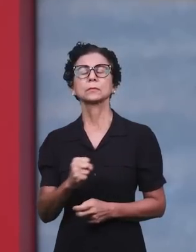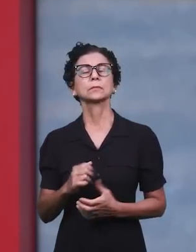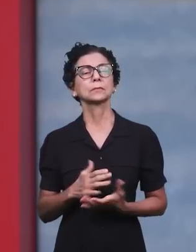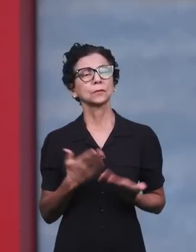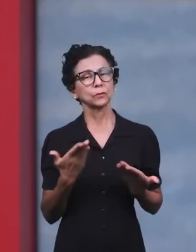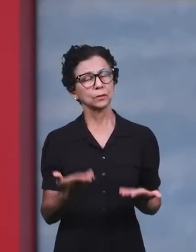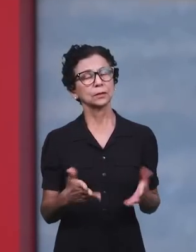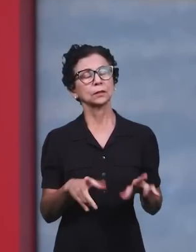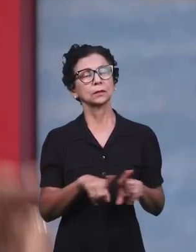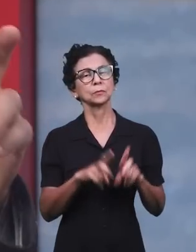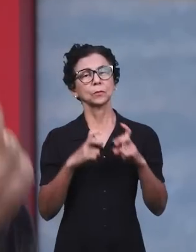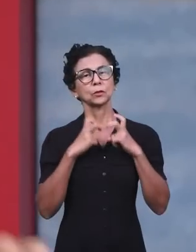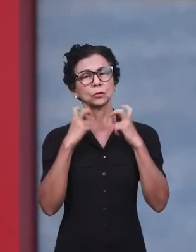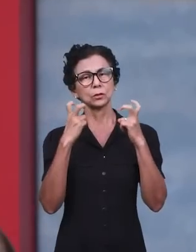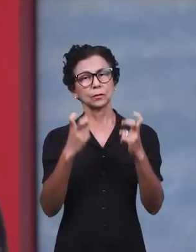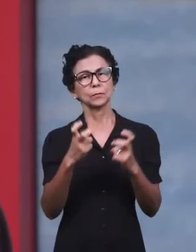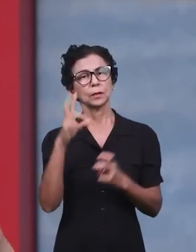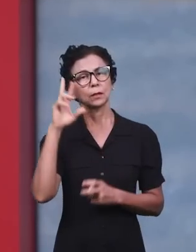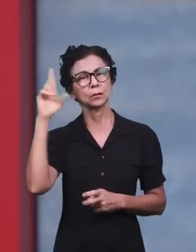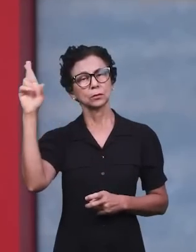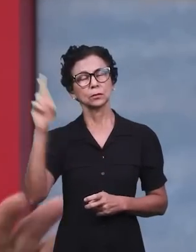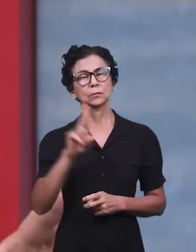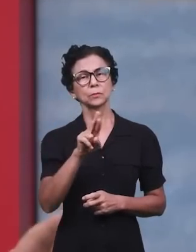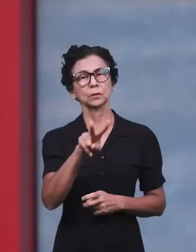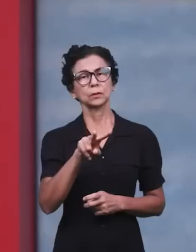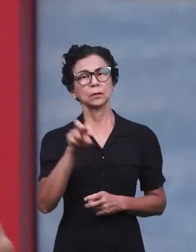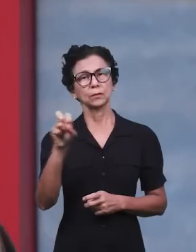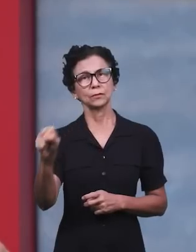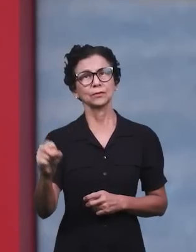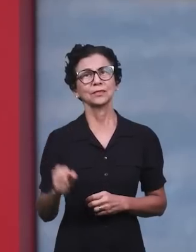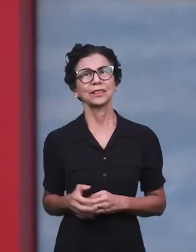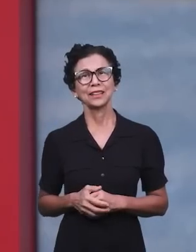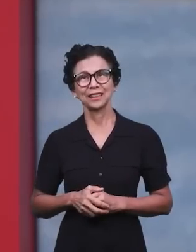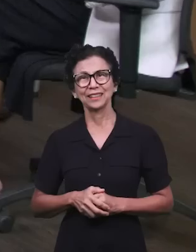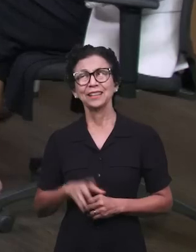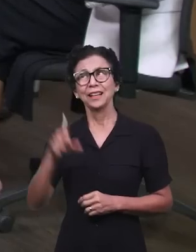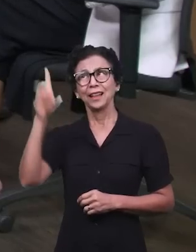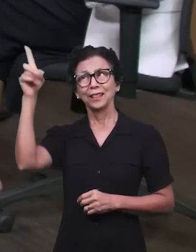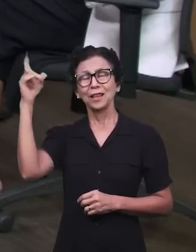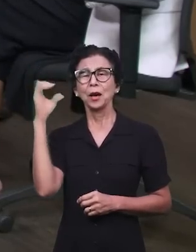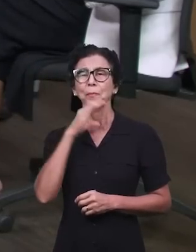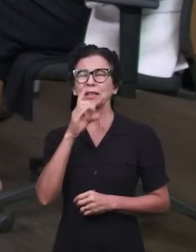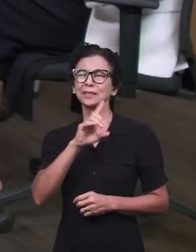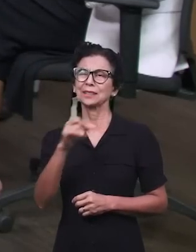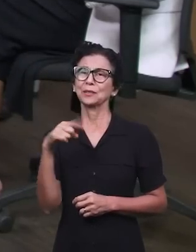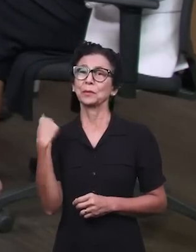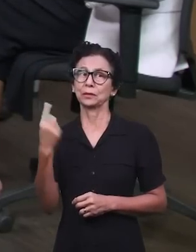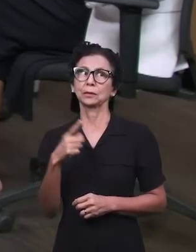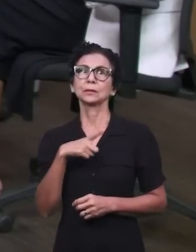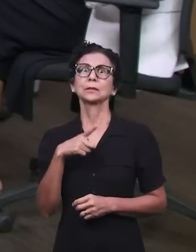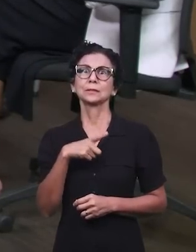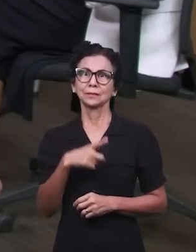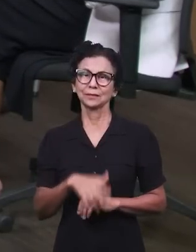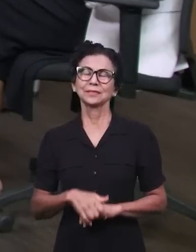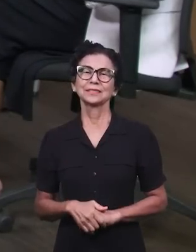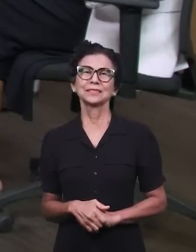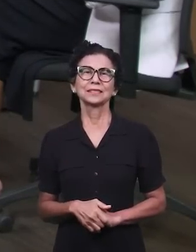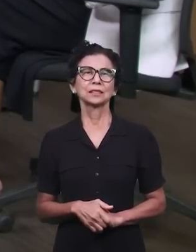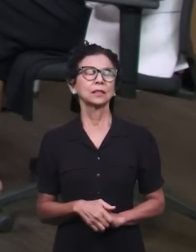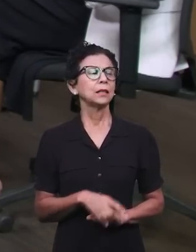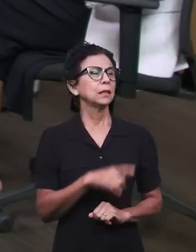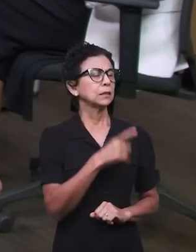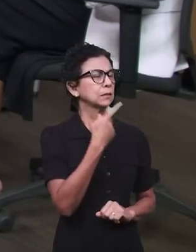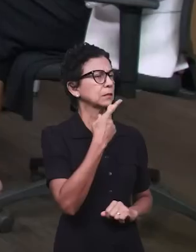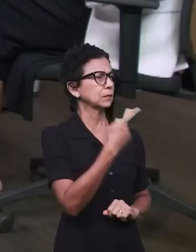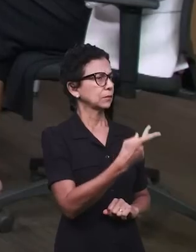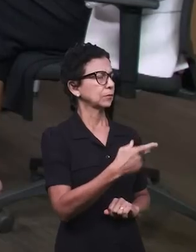Senhor, Deus vai te responder. E nós temos pressa. O senhor não tem muita não, mas nós temos. Nós temos pressa. Alexandre, esse exemplo que você